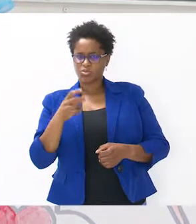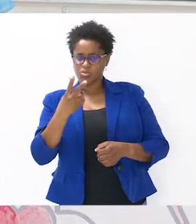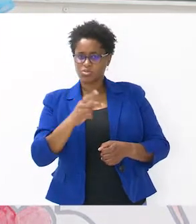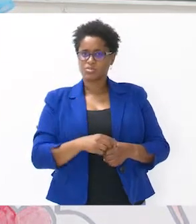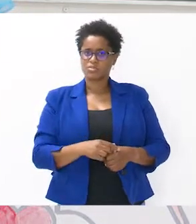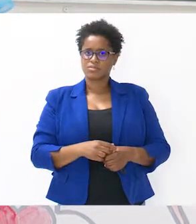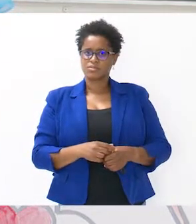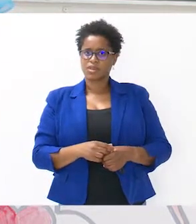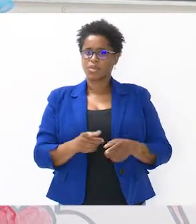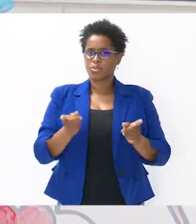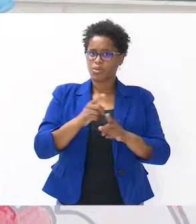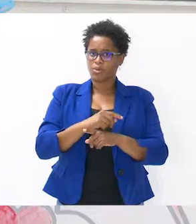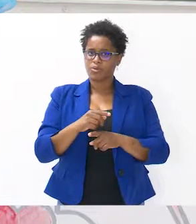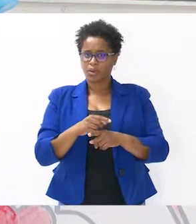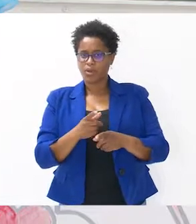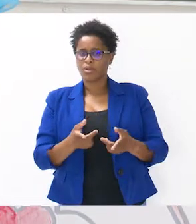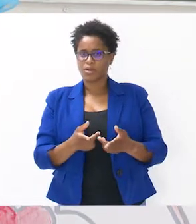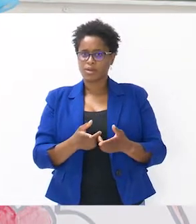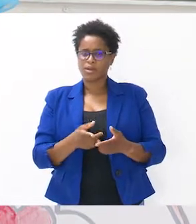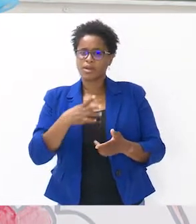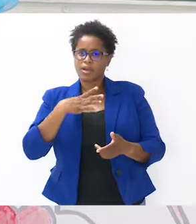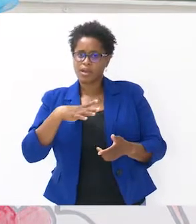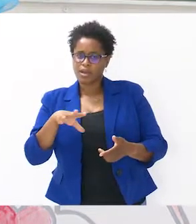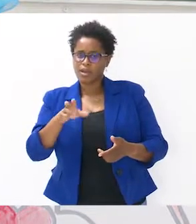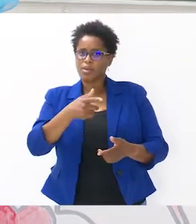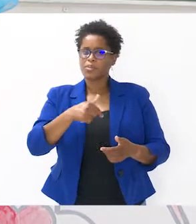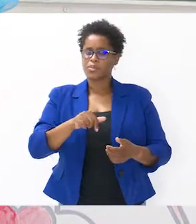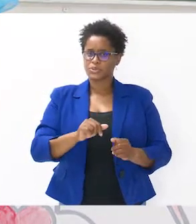Em troca, iremos